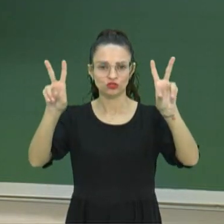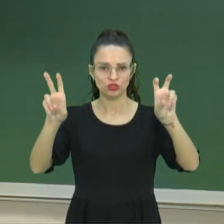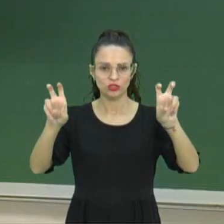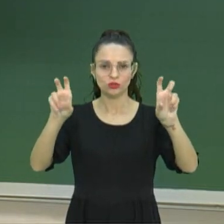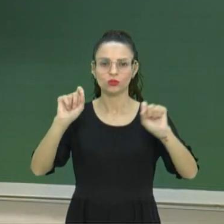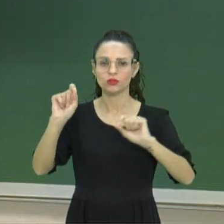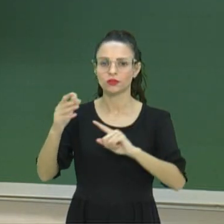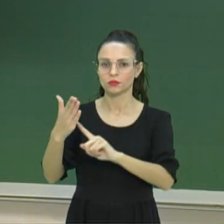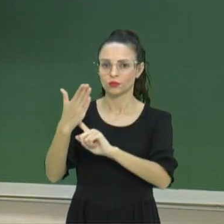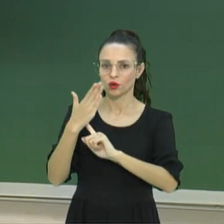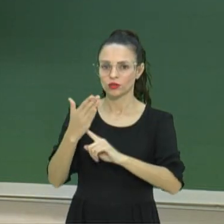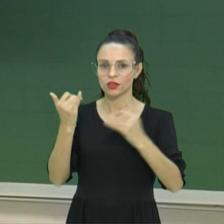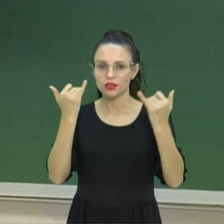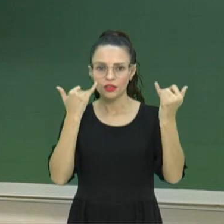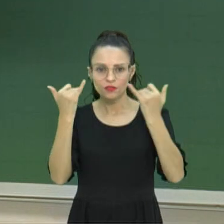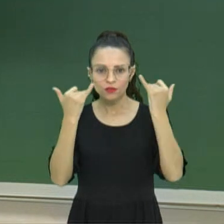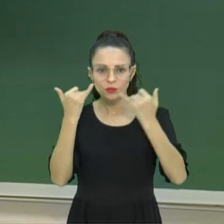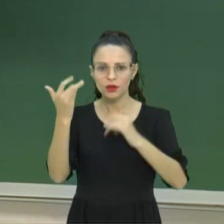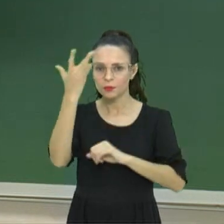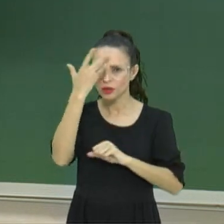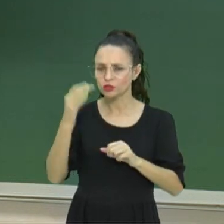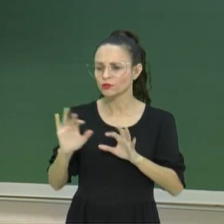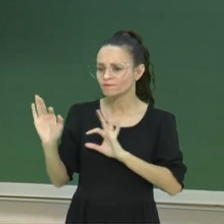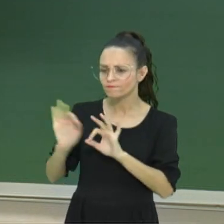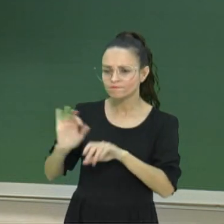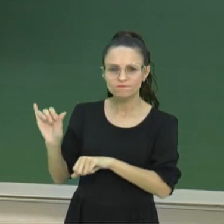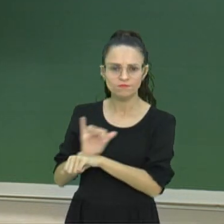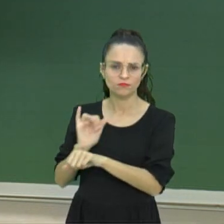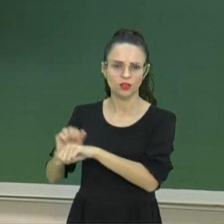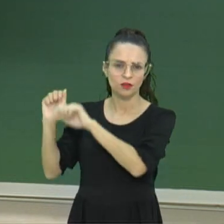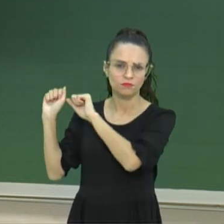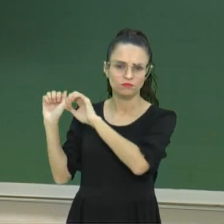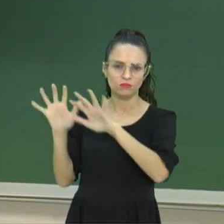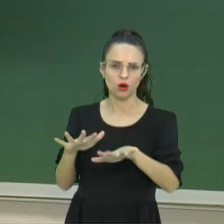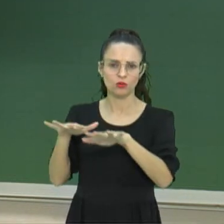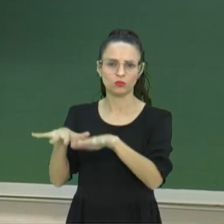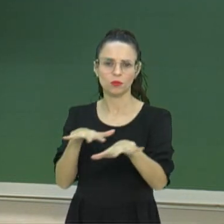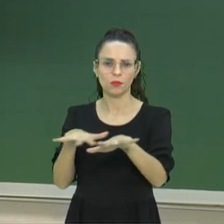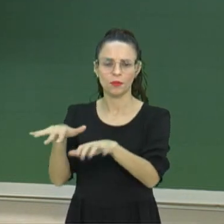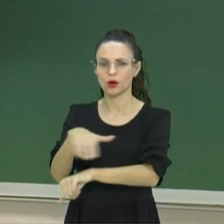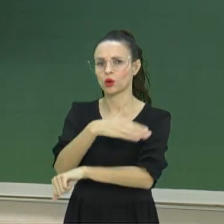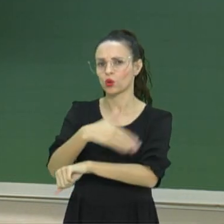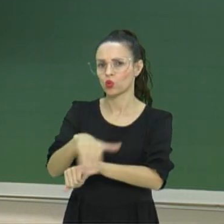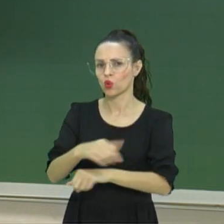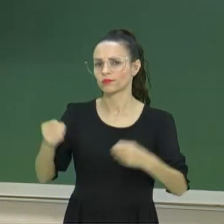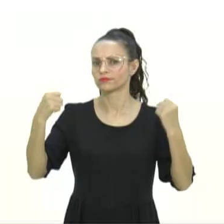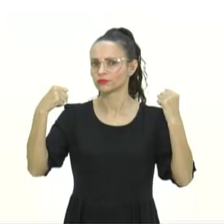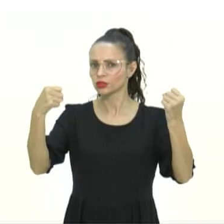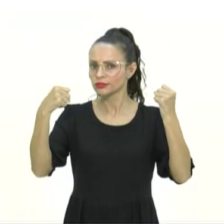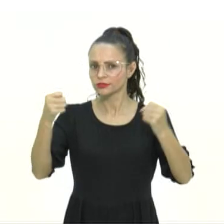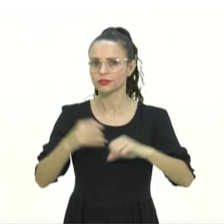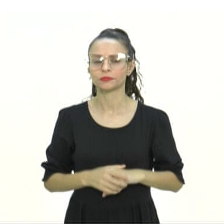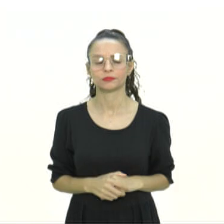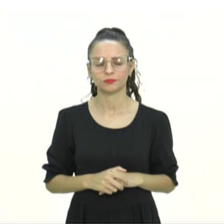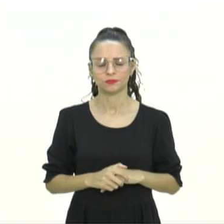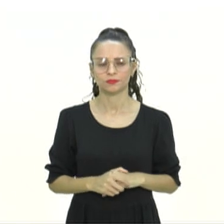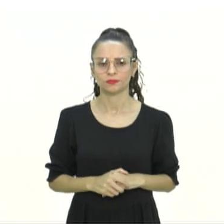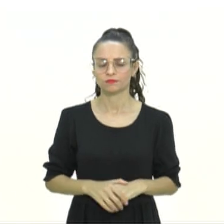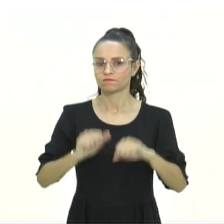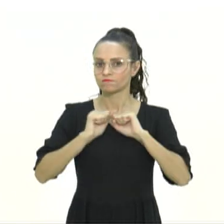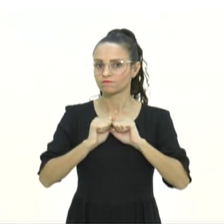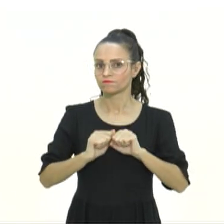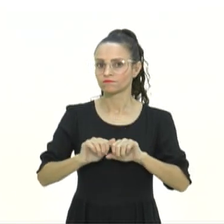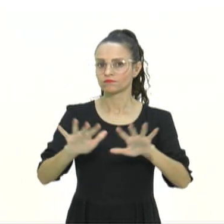que nos traz a informação de que as pessoas se mobilizaram e foram às ruas para protestar. Ao se espalharem pelo